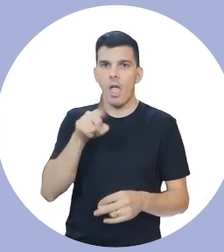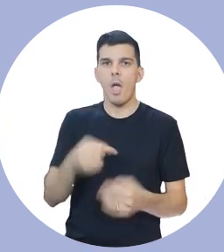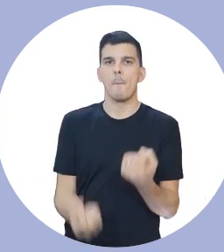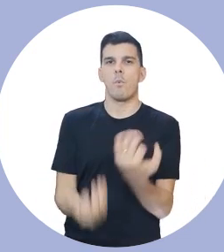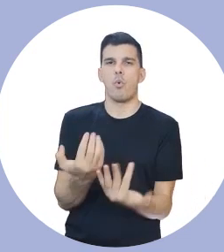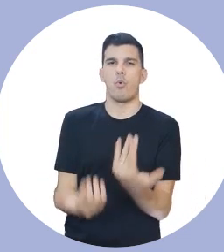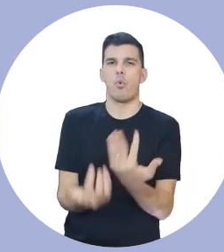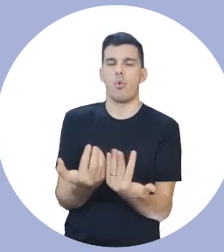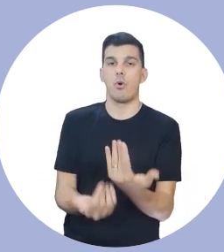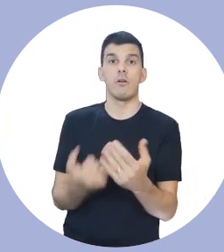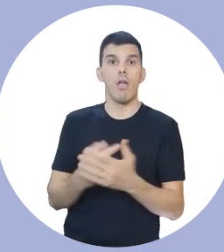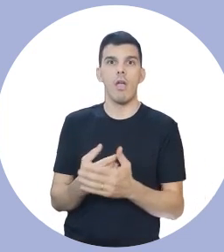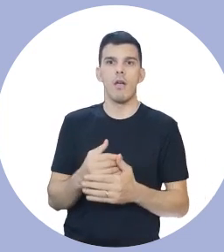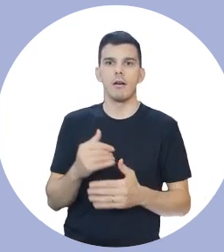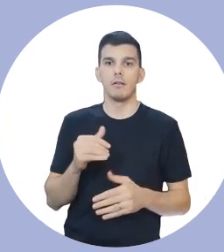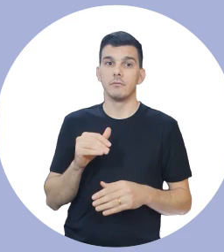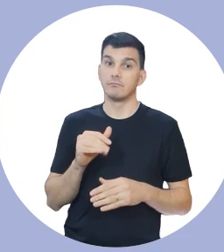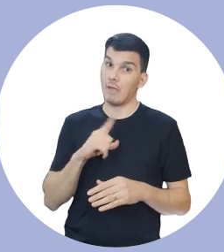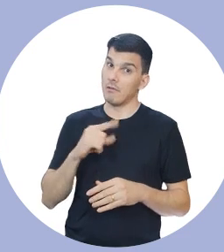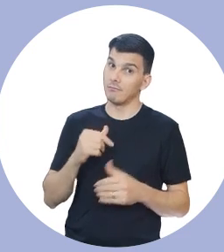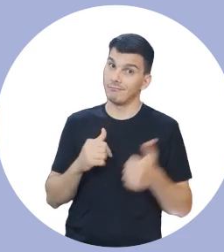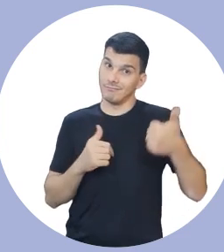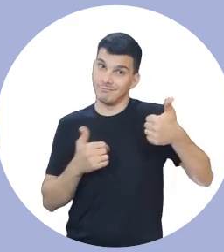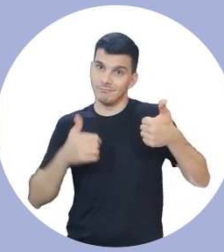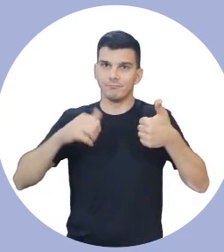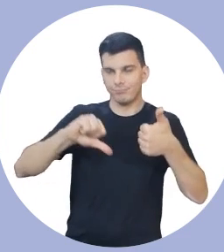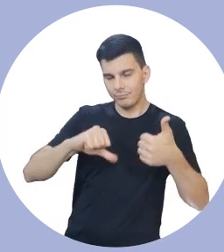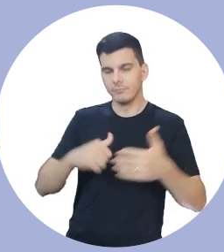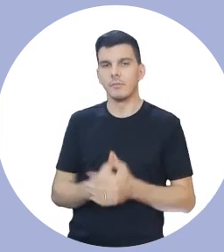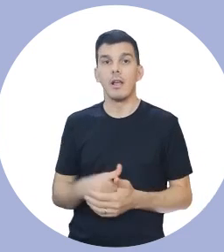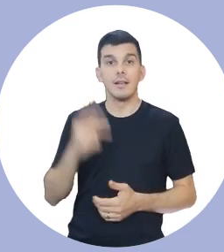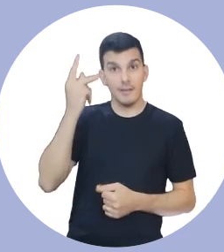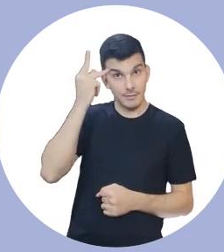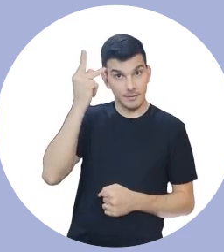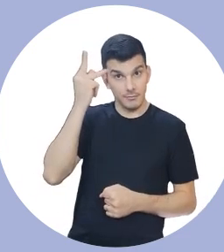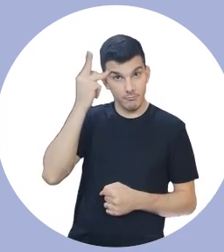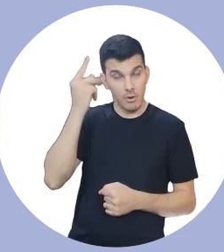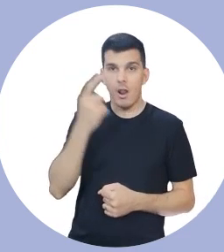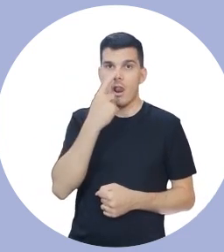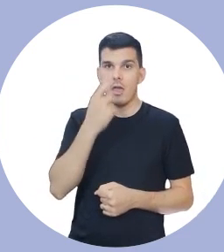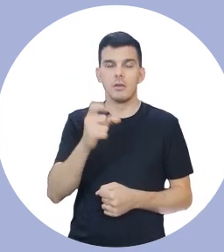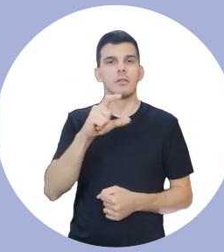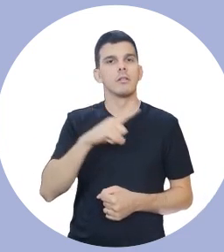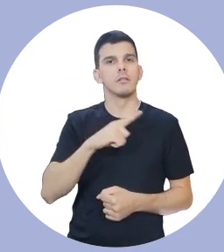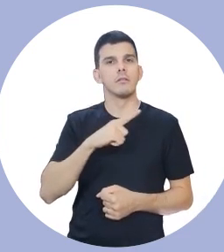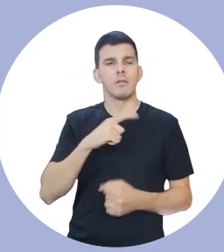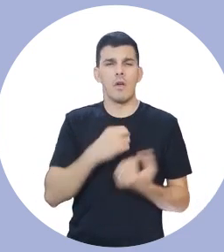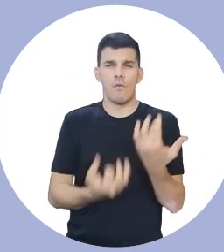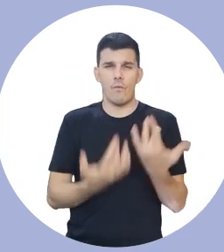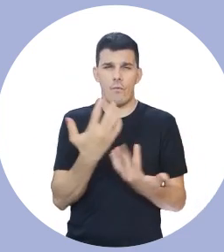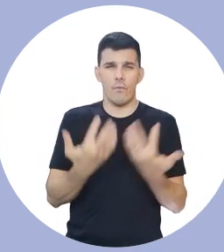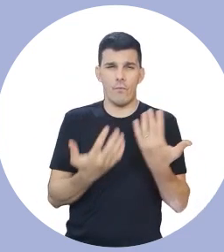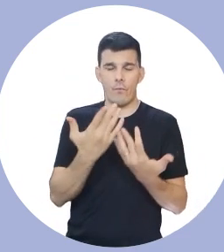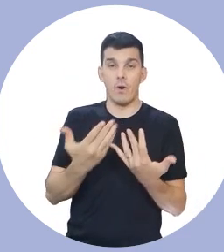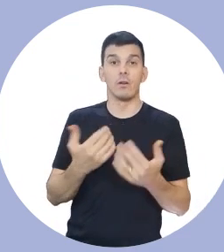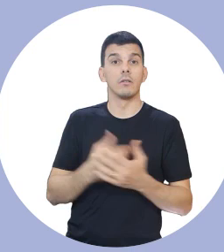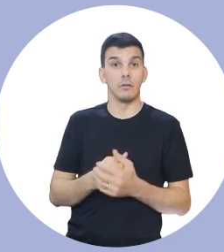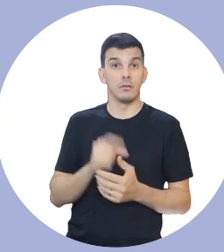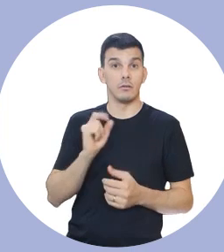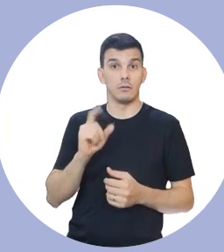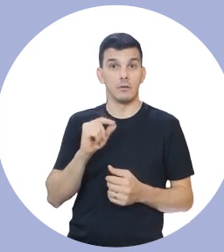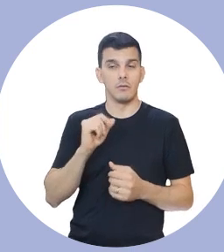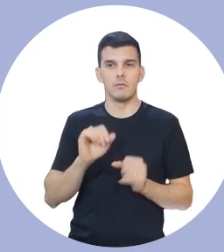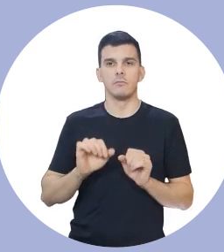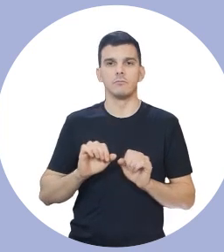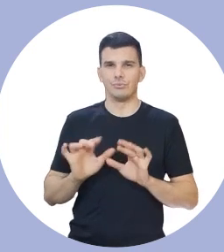é a incineração, que apresenta vantagens e desvantagens. Em São Paulo, por exemplo, é o lixo é queimado em altas temperaturas e a parte